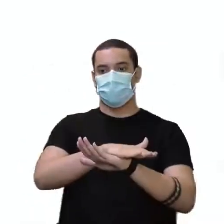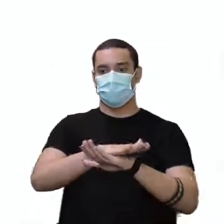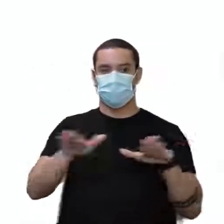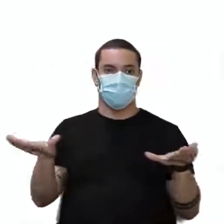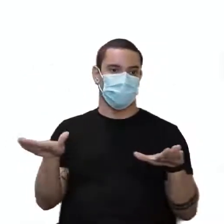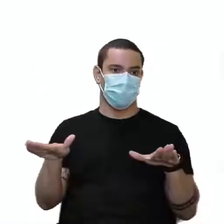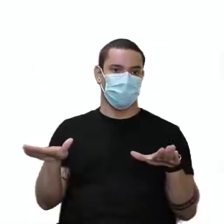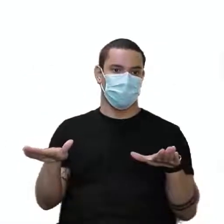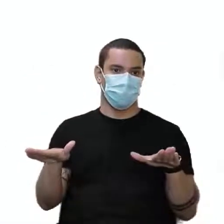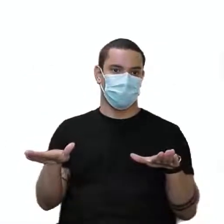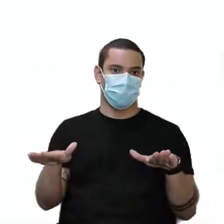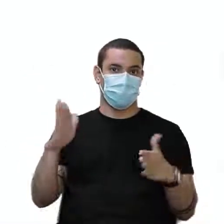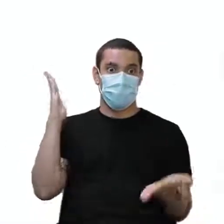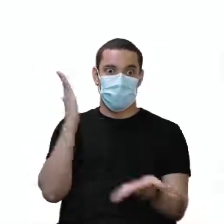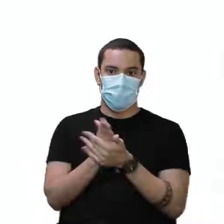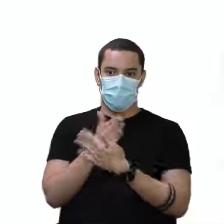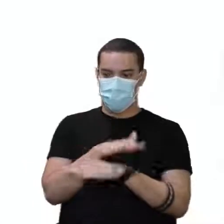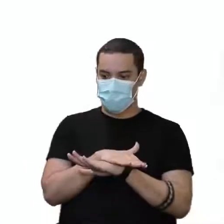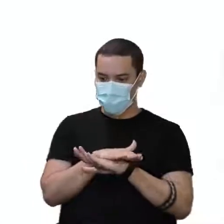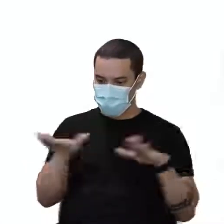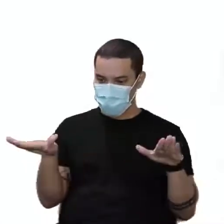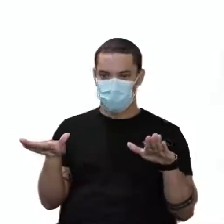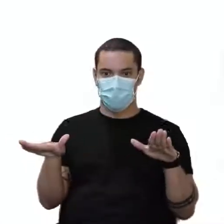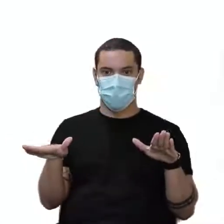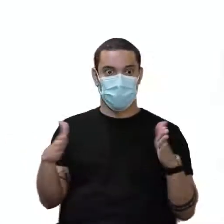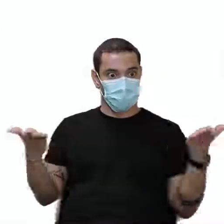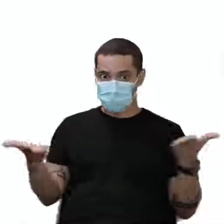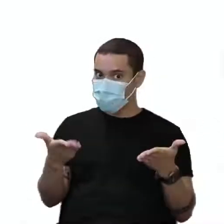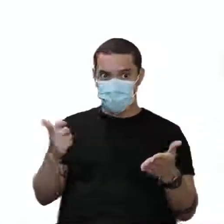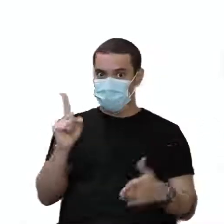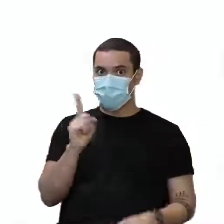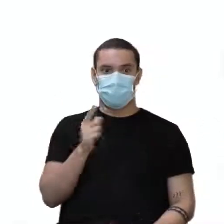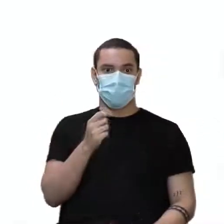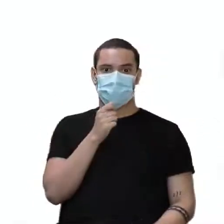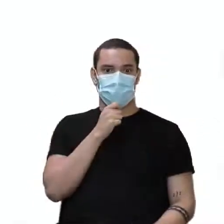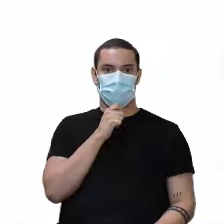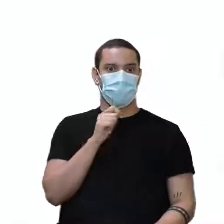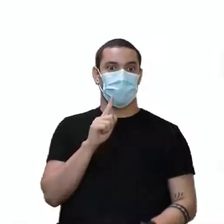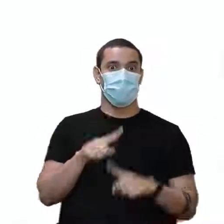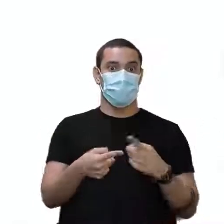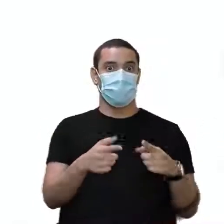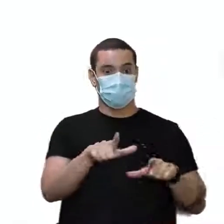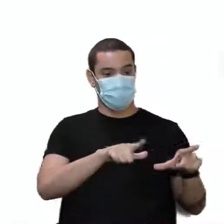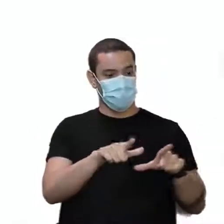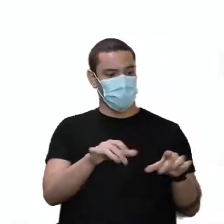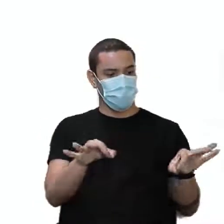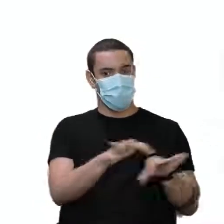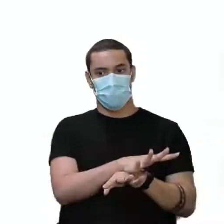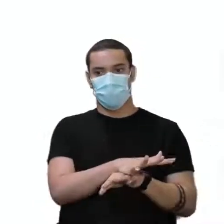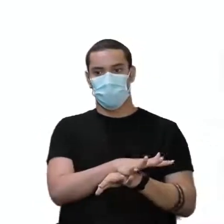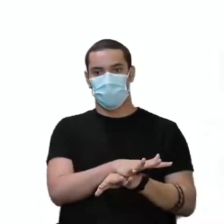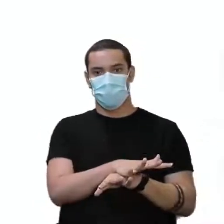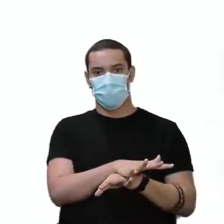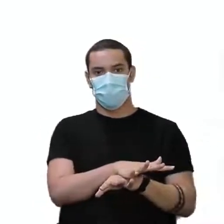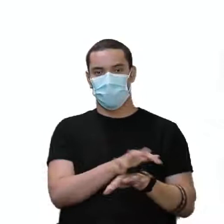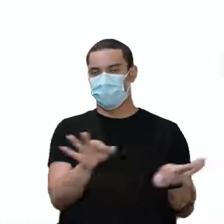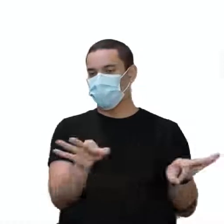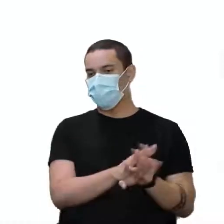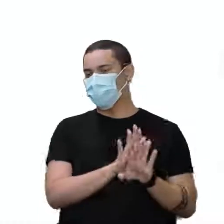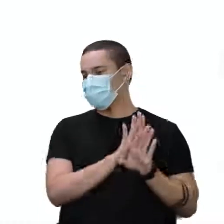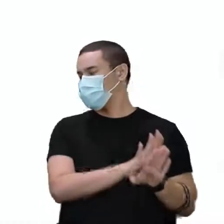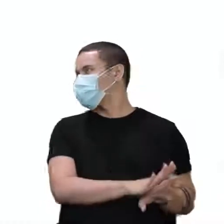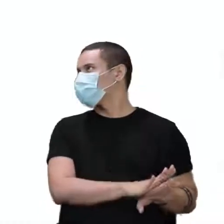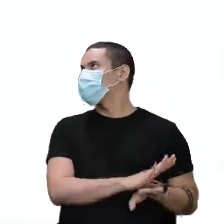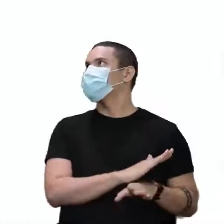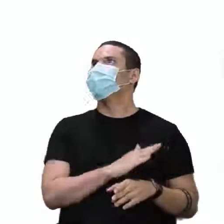mais nada, porque acabou. Acabou, hoje não acabou ainda pra você, tipo, o trabalho já saiu, mas já tá sendo hoje, mas você não vai fazer mais nada, porque você